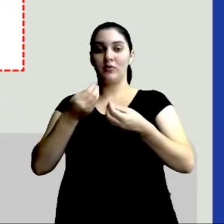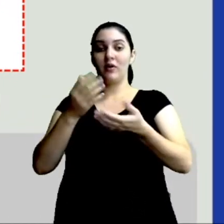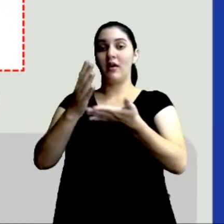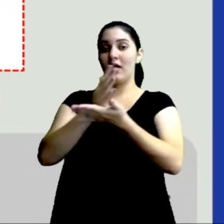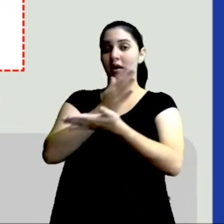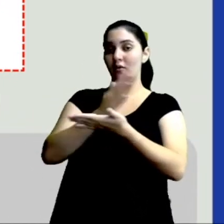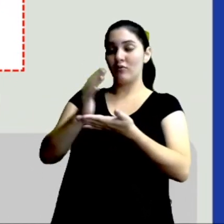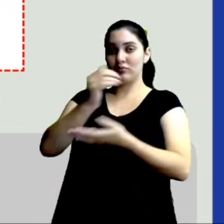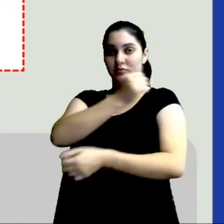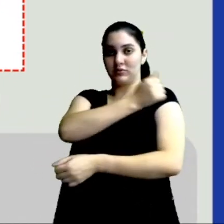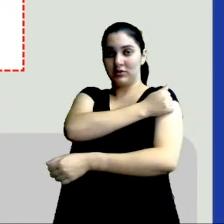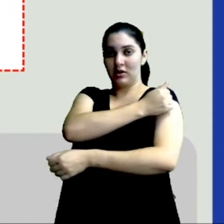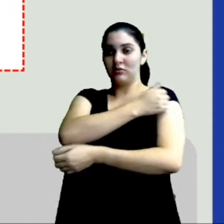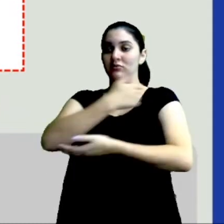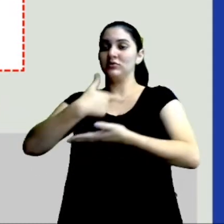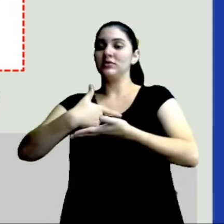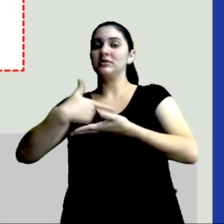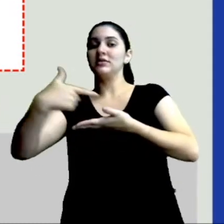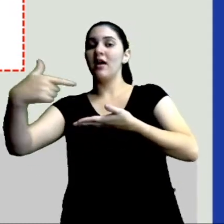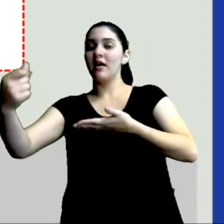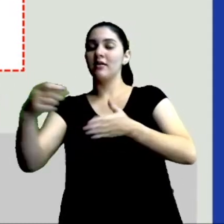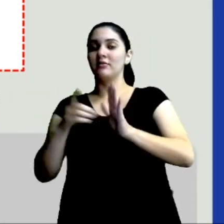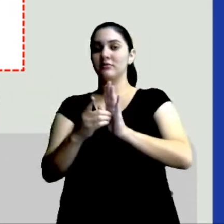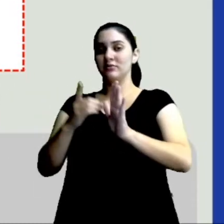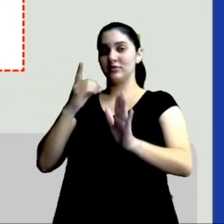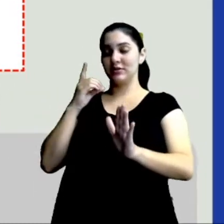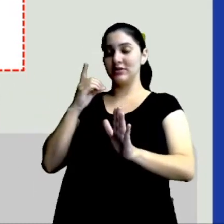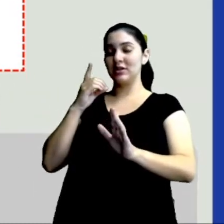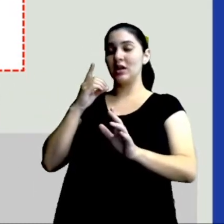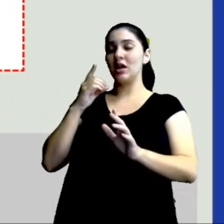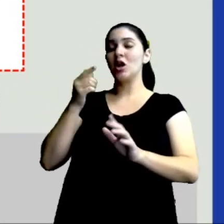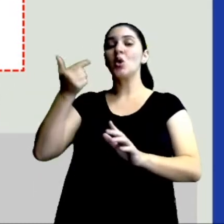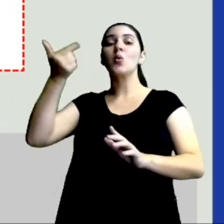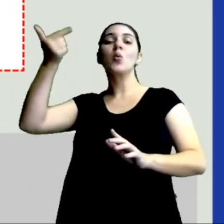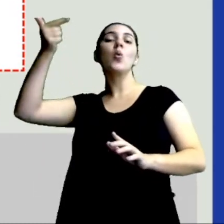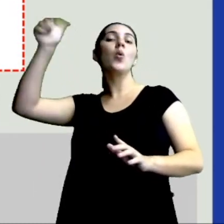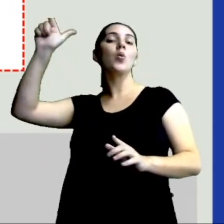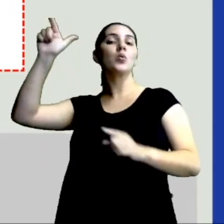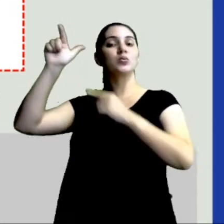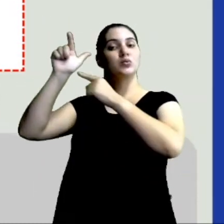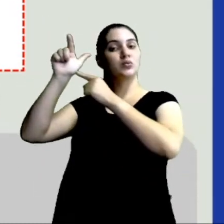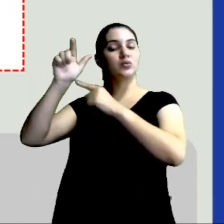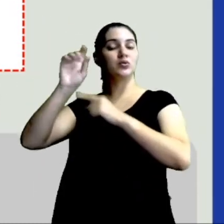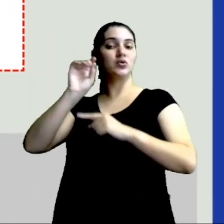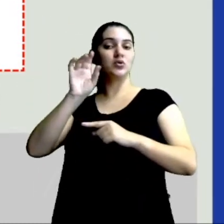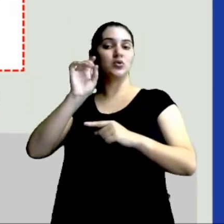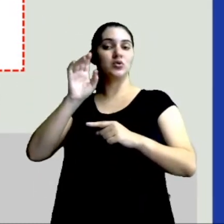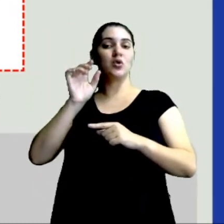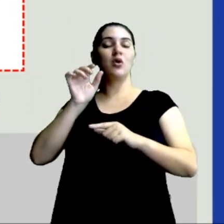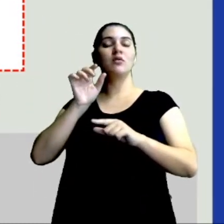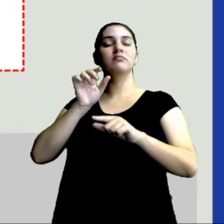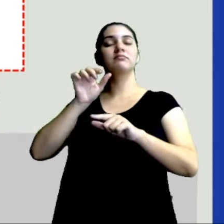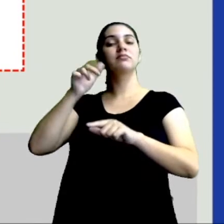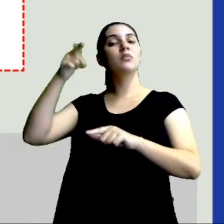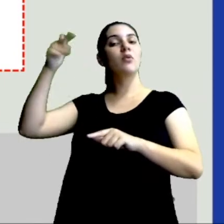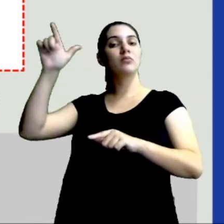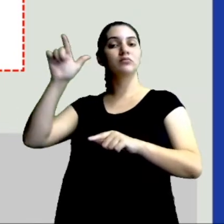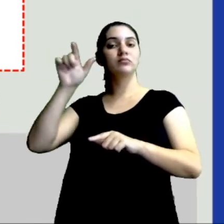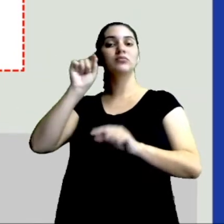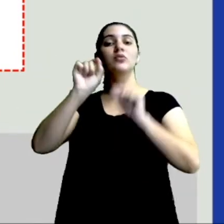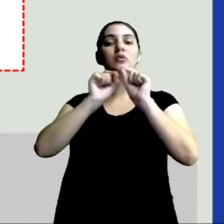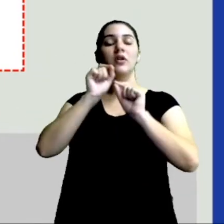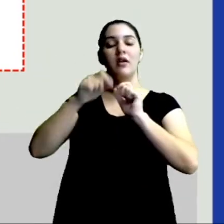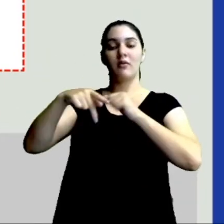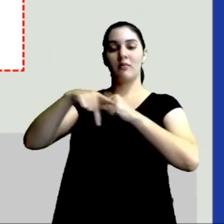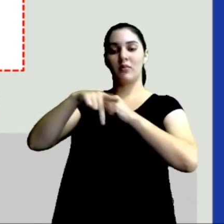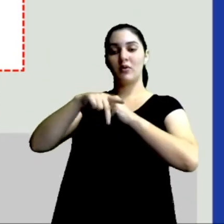Alguns alunos saíram mais cedo que outros. Então, esse outros aí é um pronome substantivo,